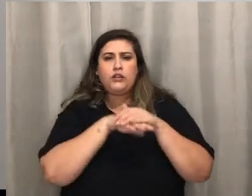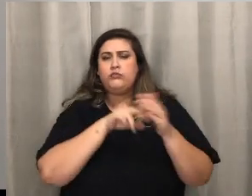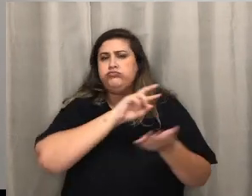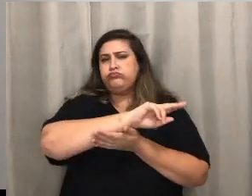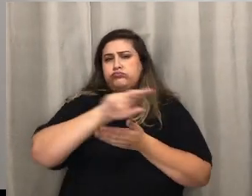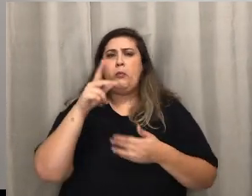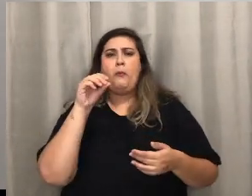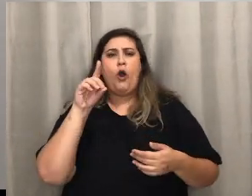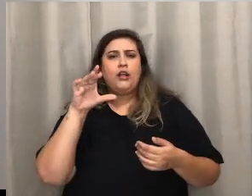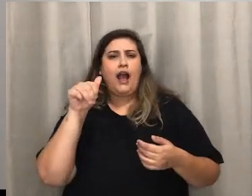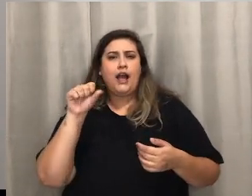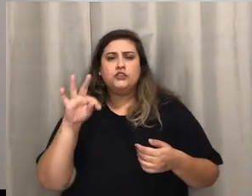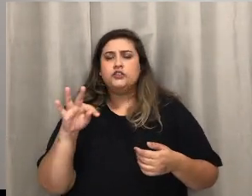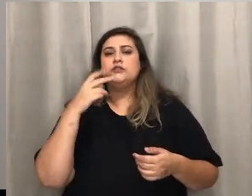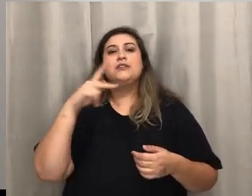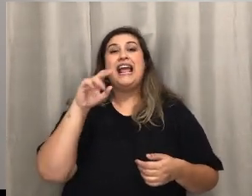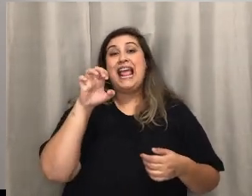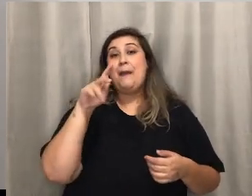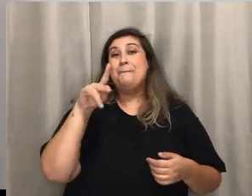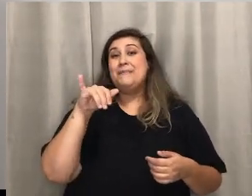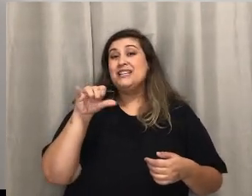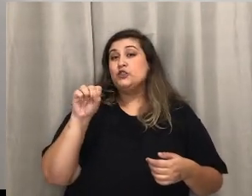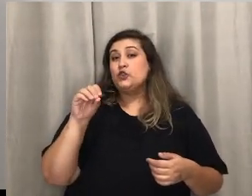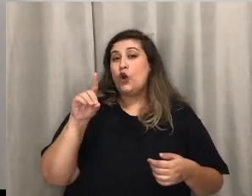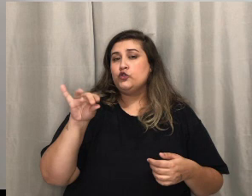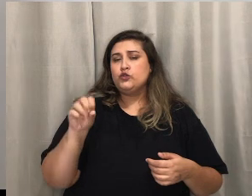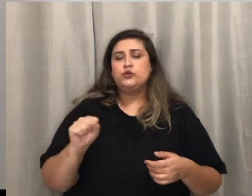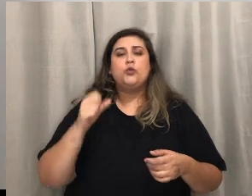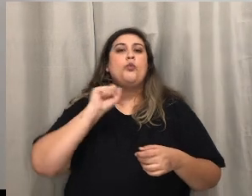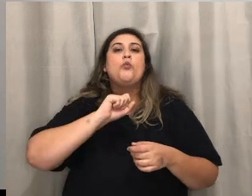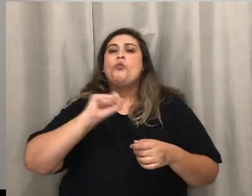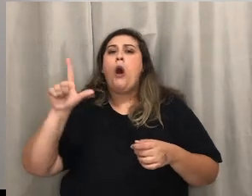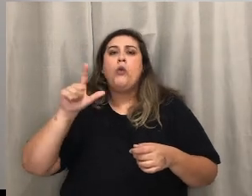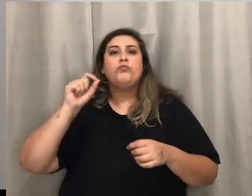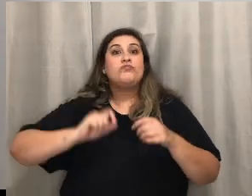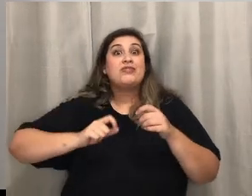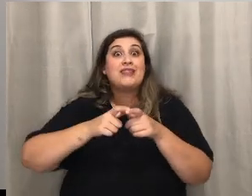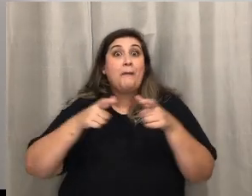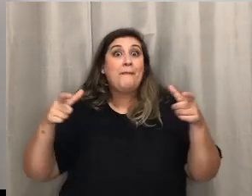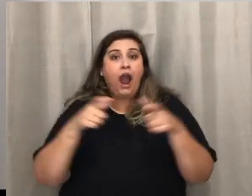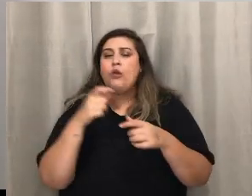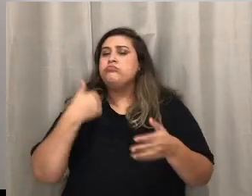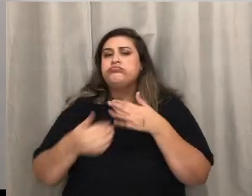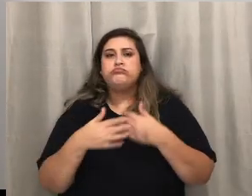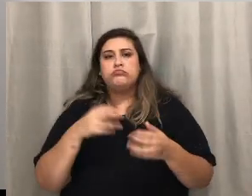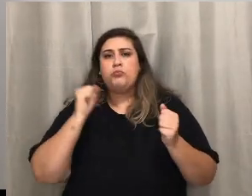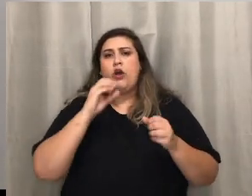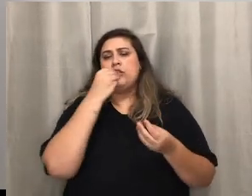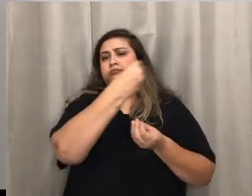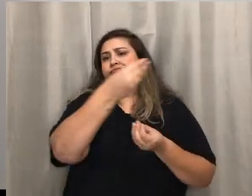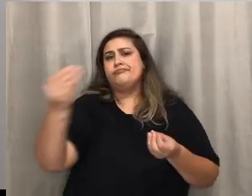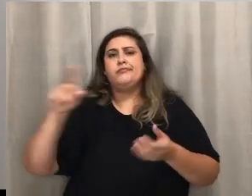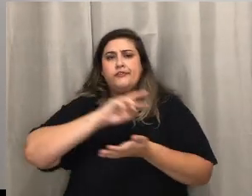seus podcasts, os seus episódios, do tamanho que você quiser, né? E distribuir também em